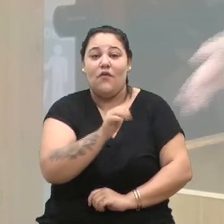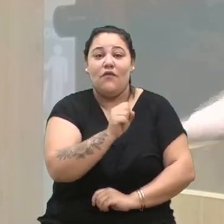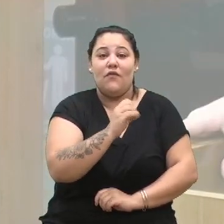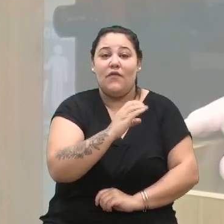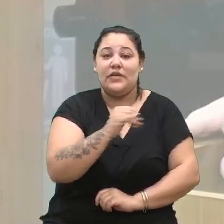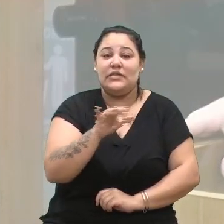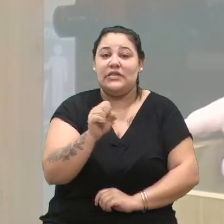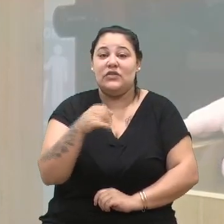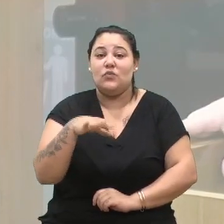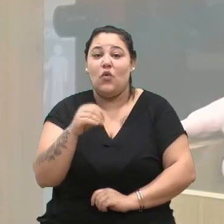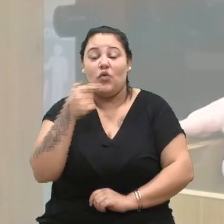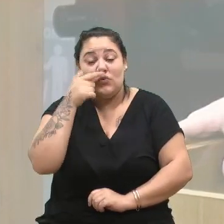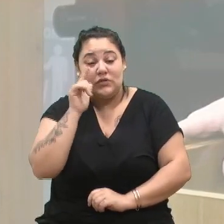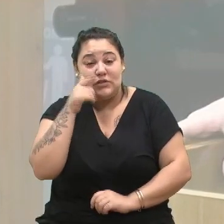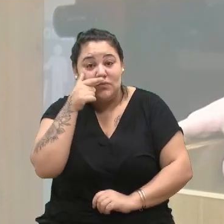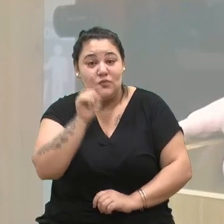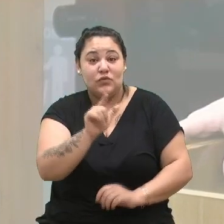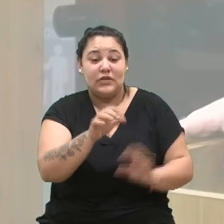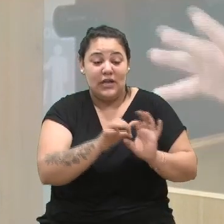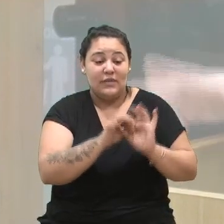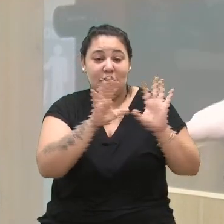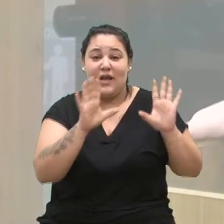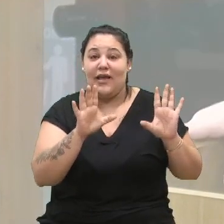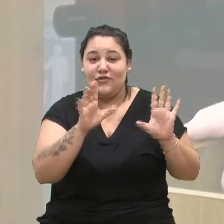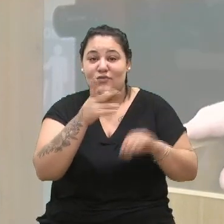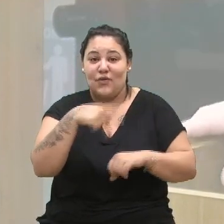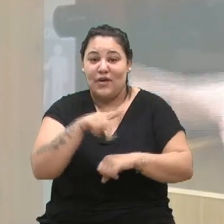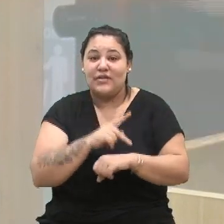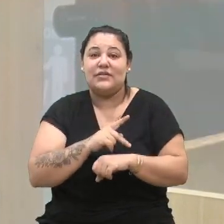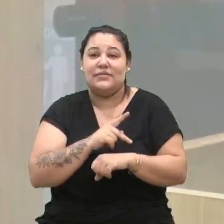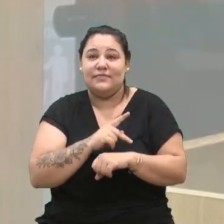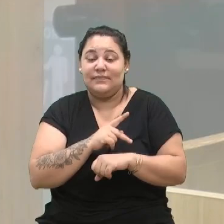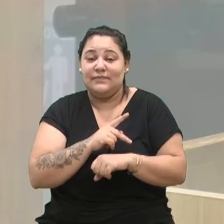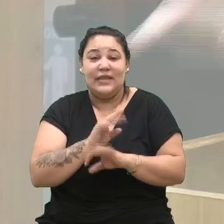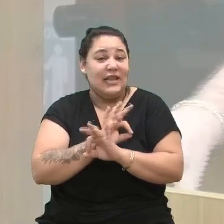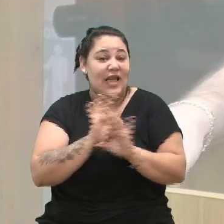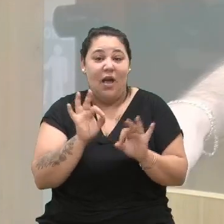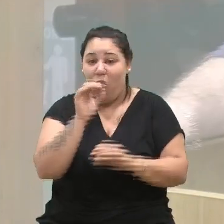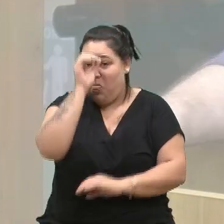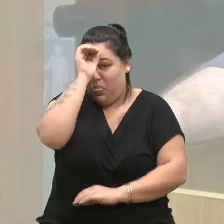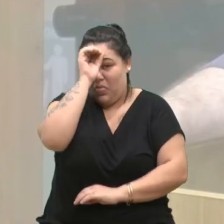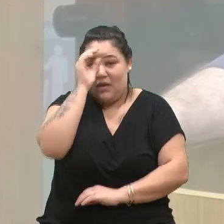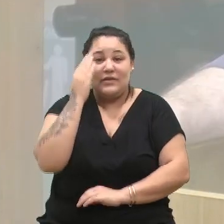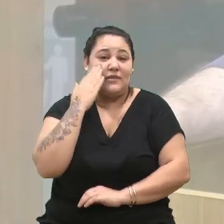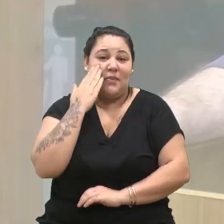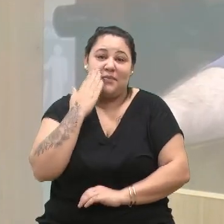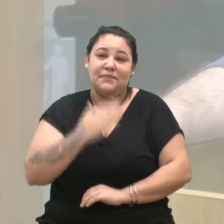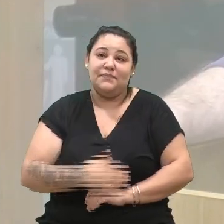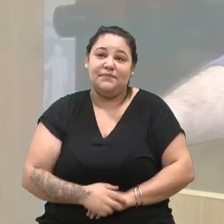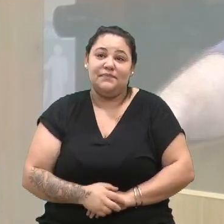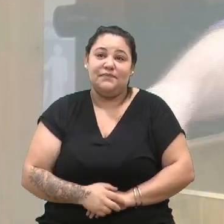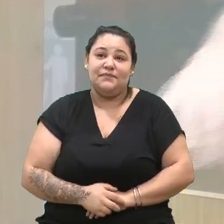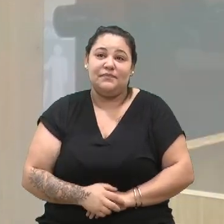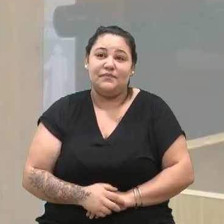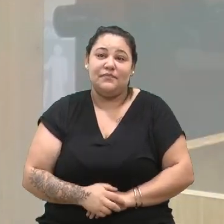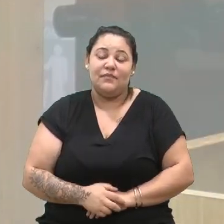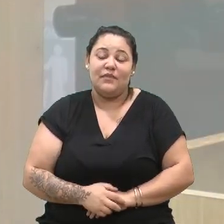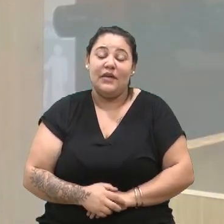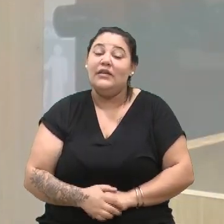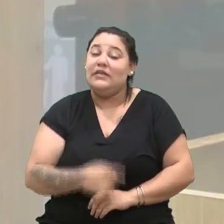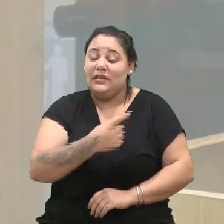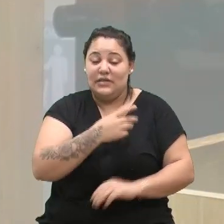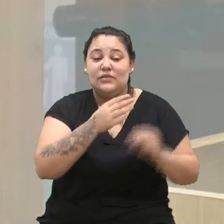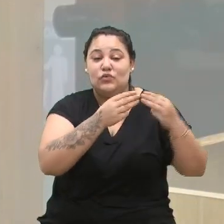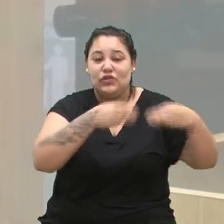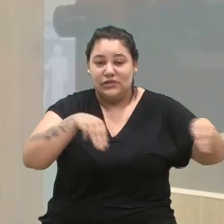nosso país. E ninguém sabe. E ali, no Museu do Ipiranga, é uma rica,